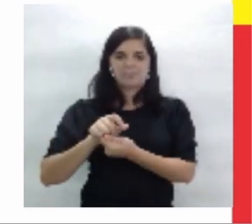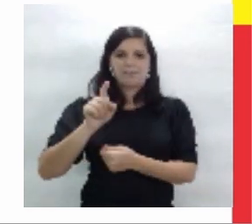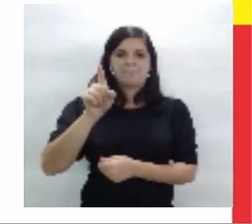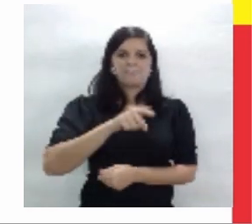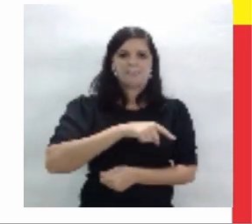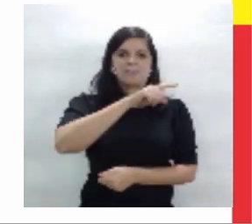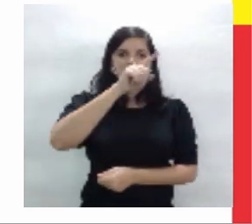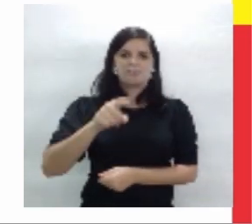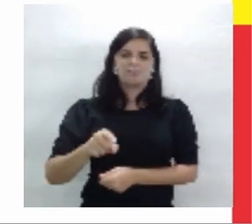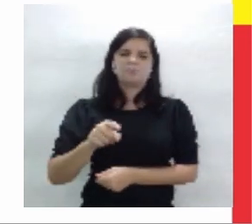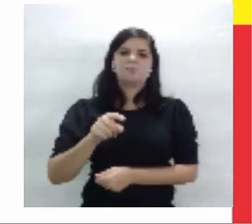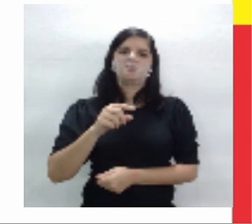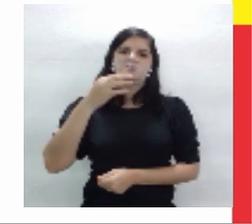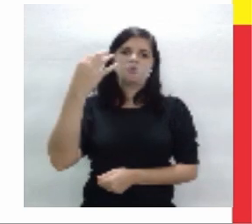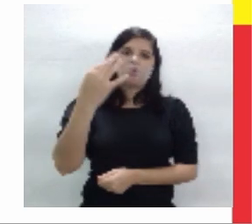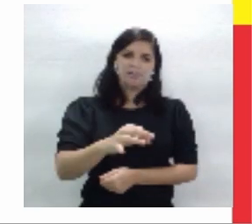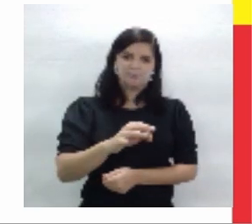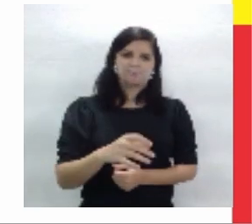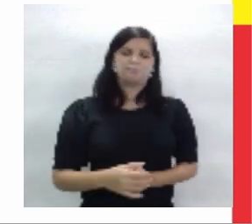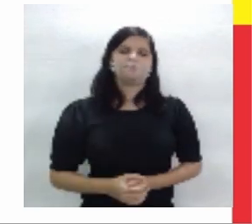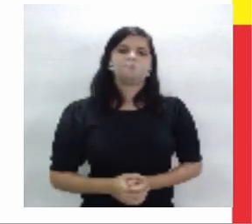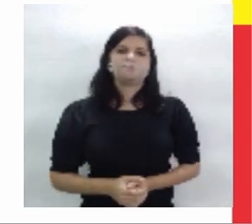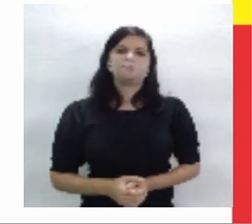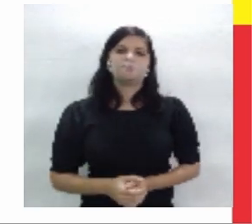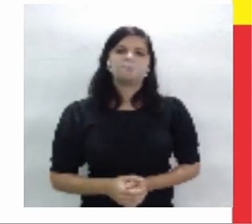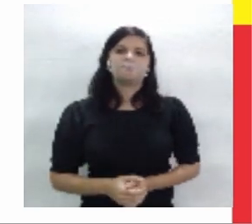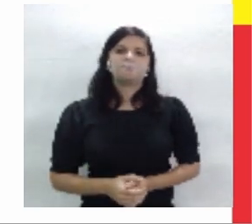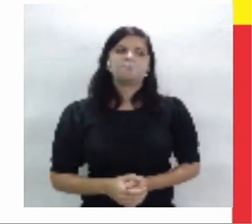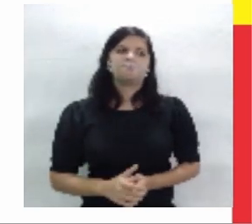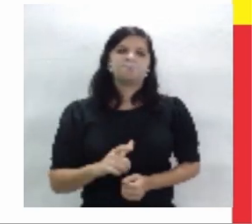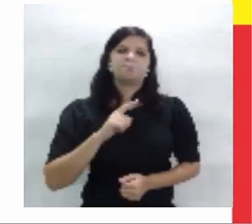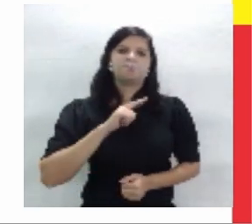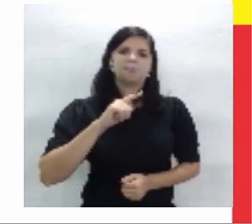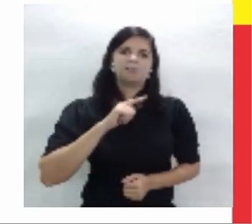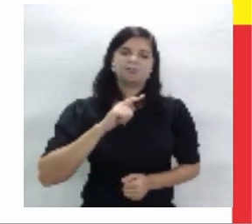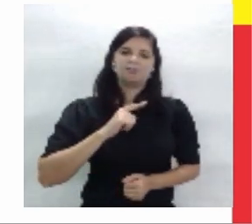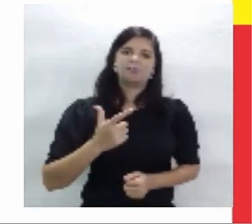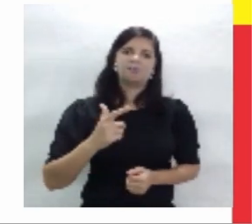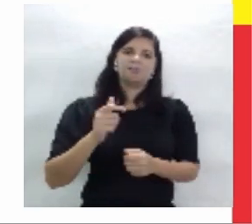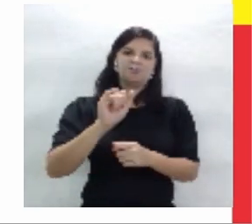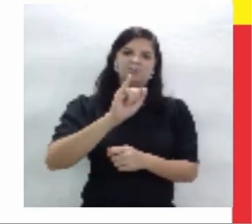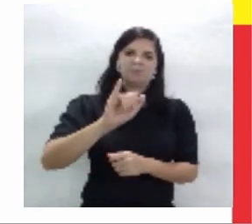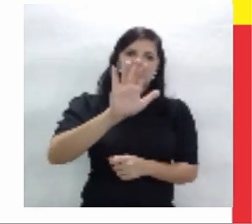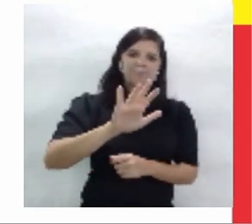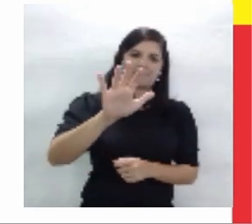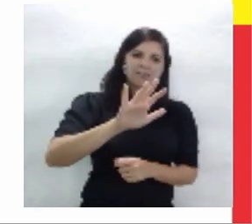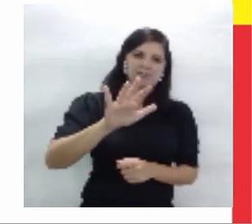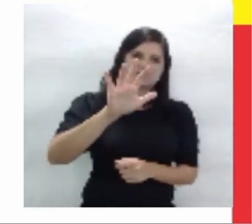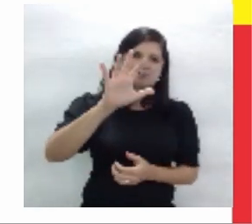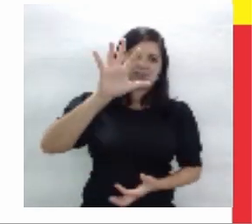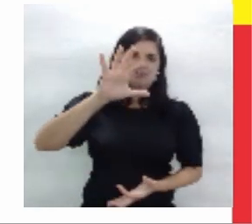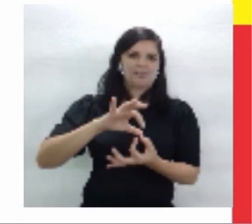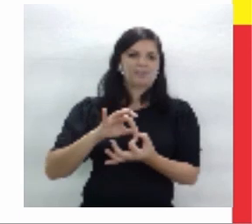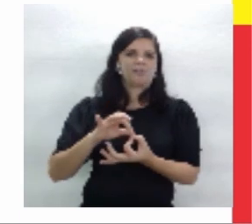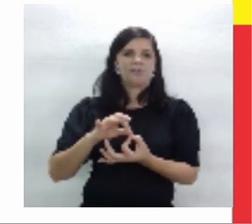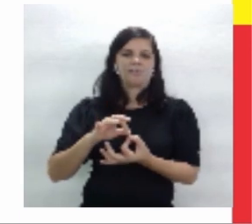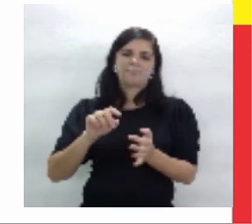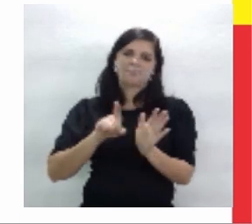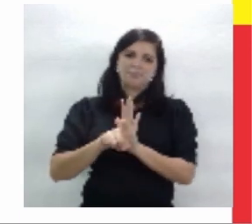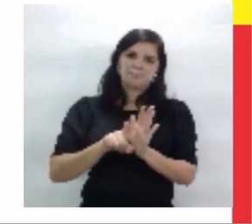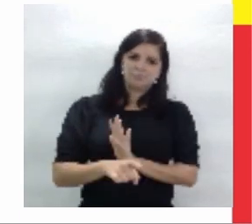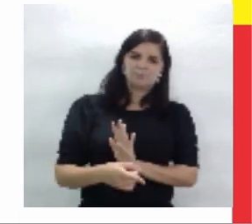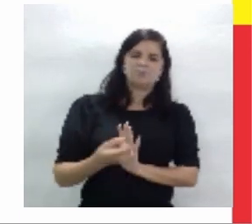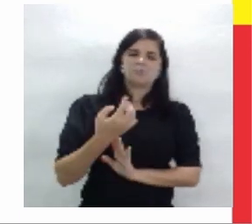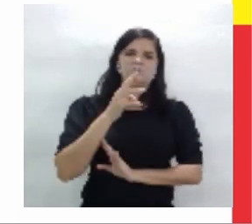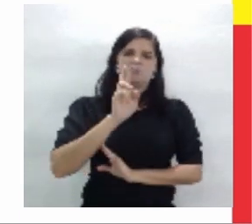assinale o que for correto. Então, você trava o vídeo, tenta ampliar essa imagem. Caso você não consiga, por alguma dificuldade, tá?